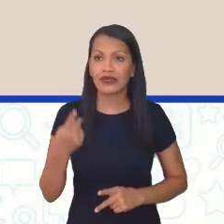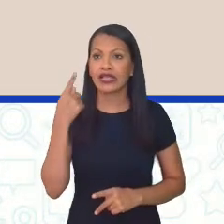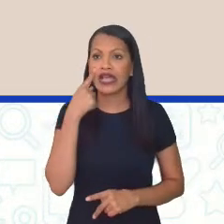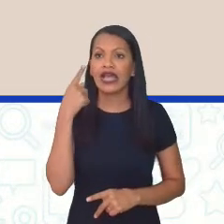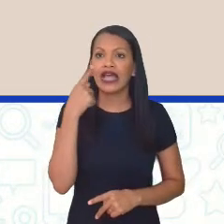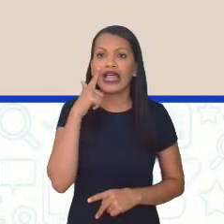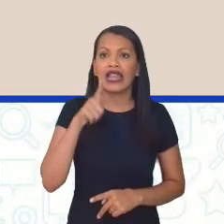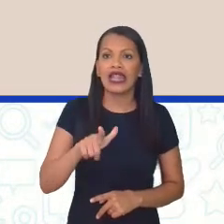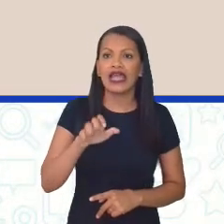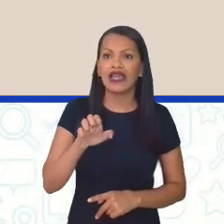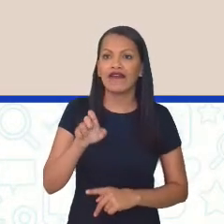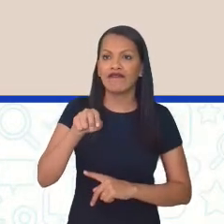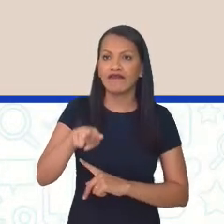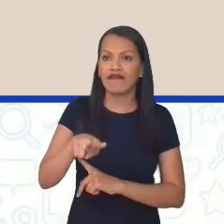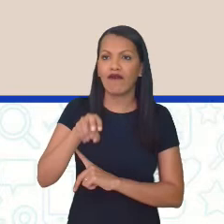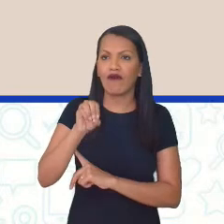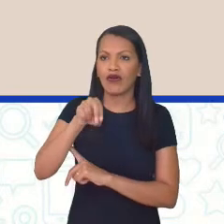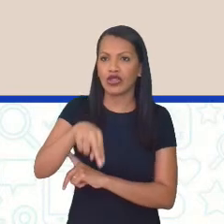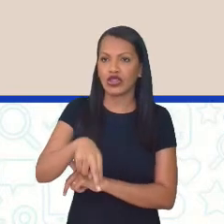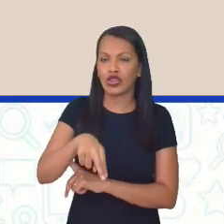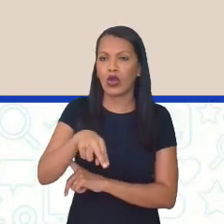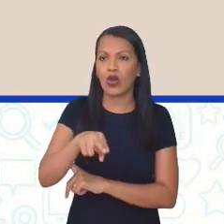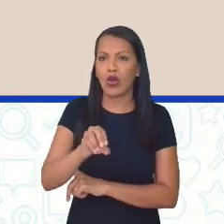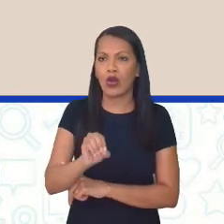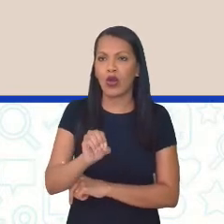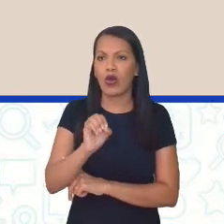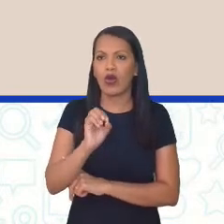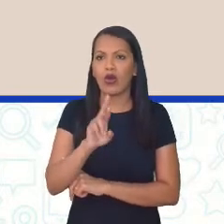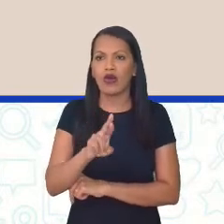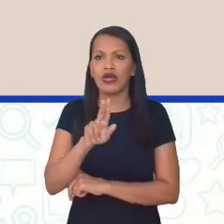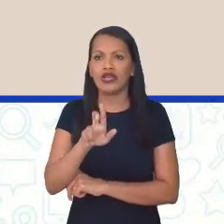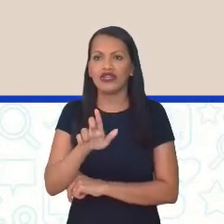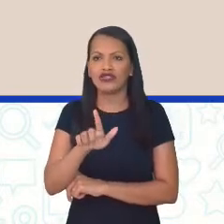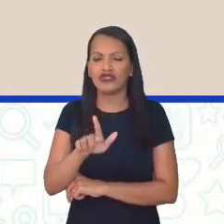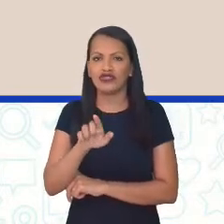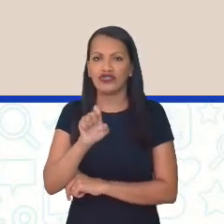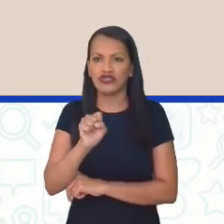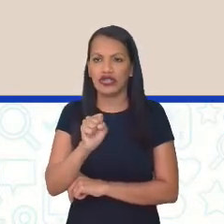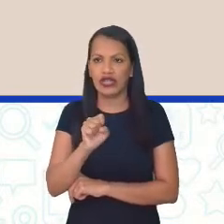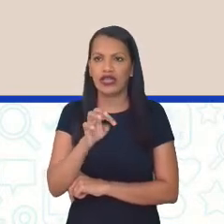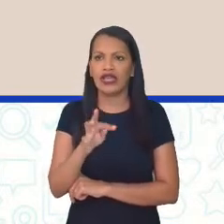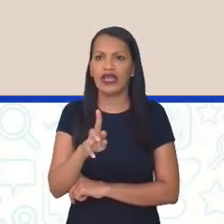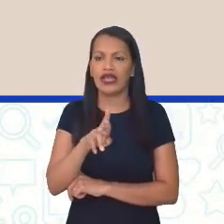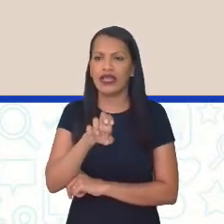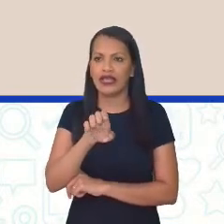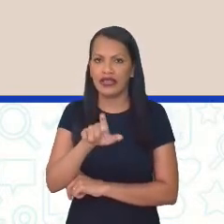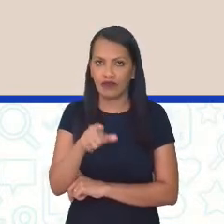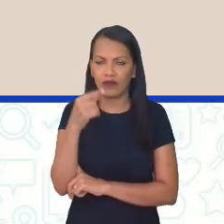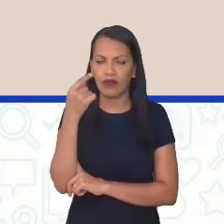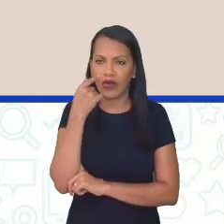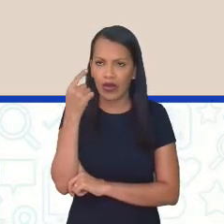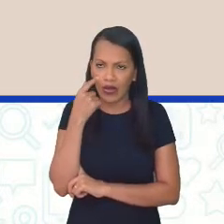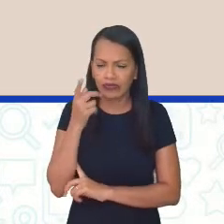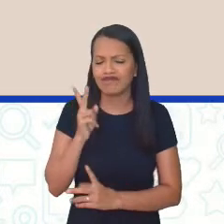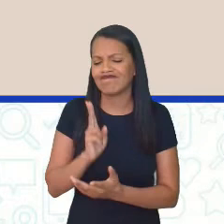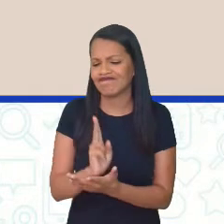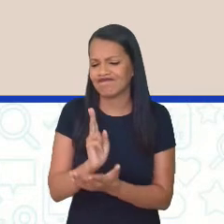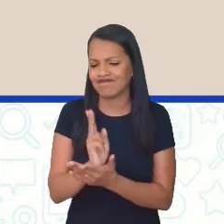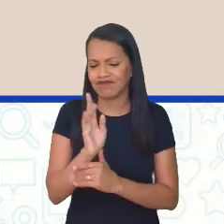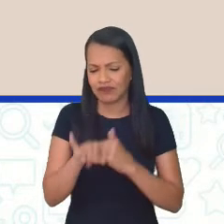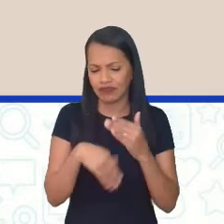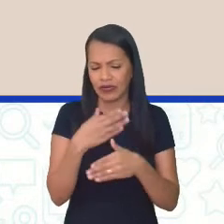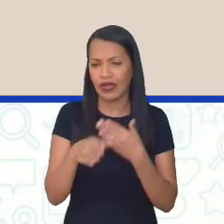levonorgestrel, é um tipo de hormônio, né? E é liberado de forma contínua à medida do momento que ele é inserido. Então, esse